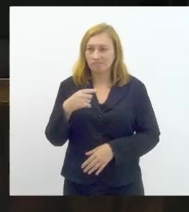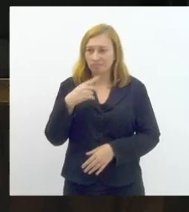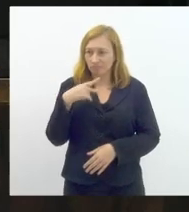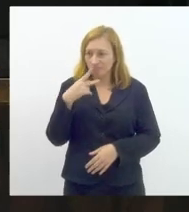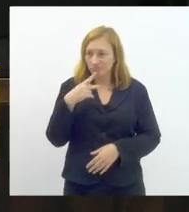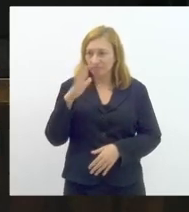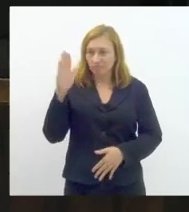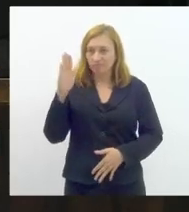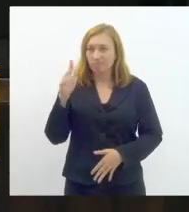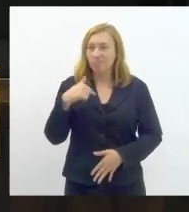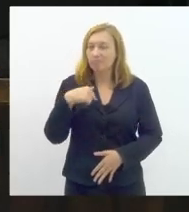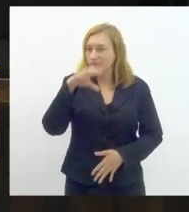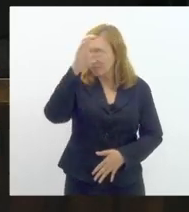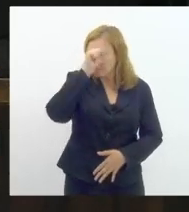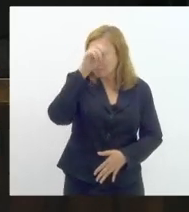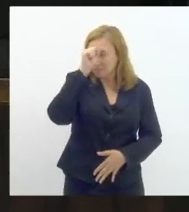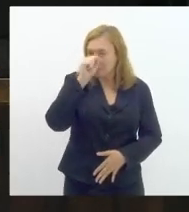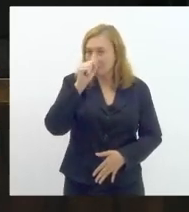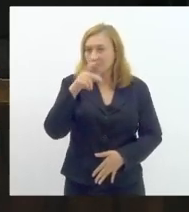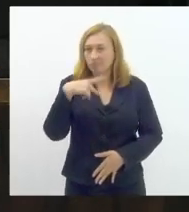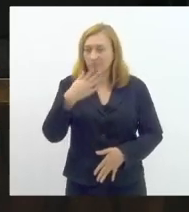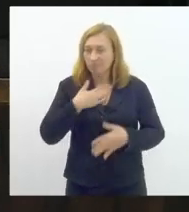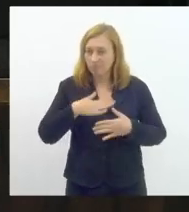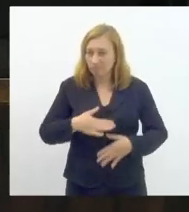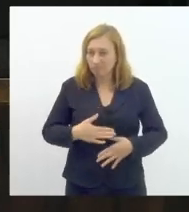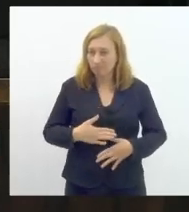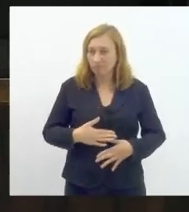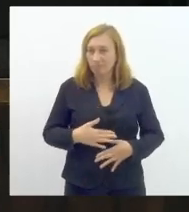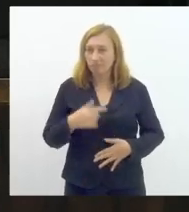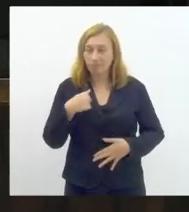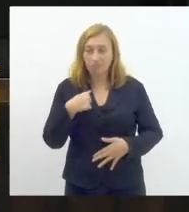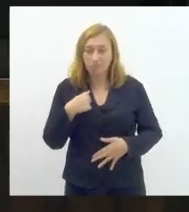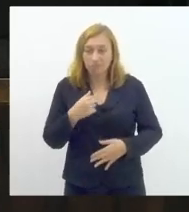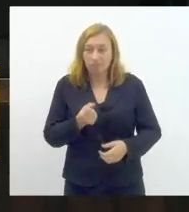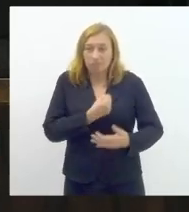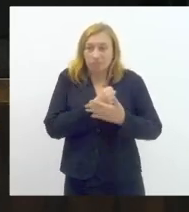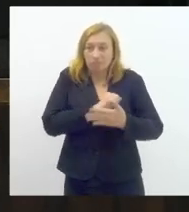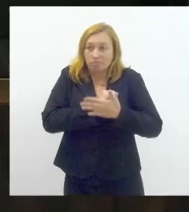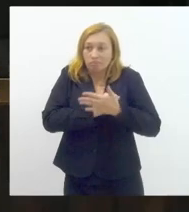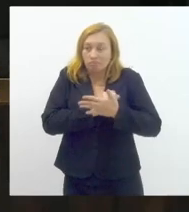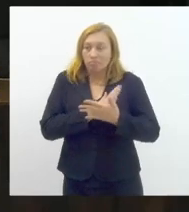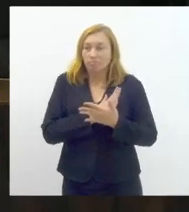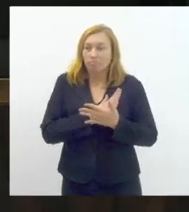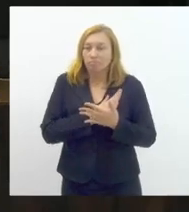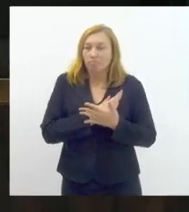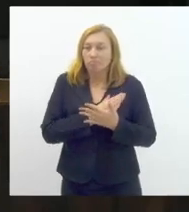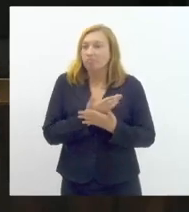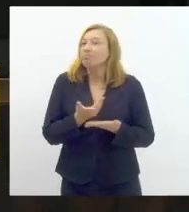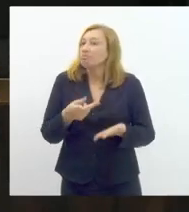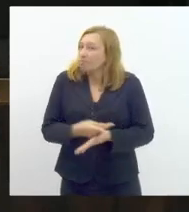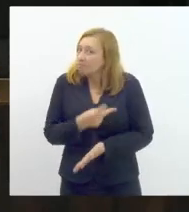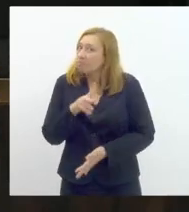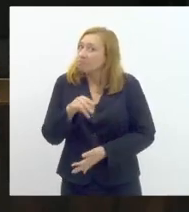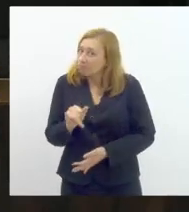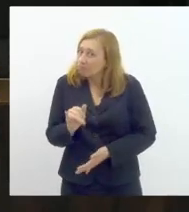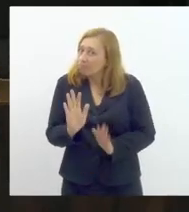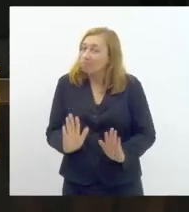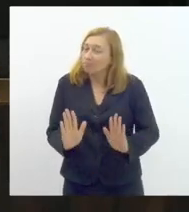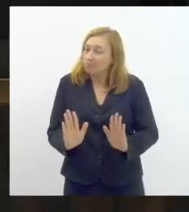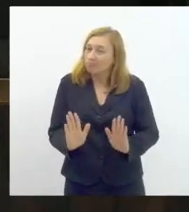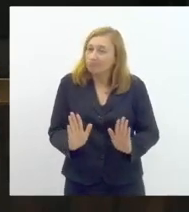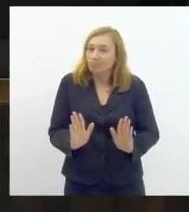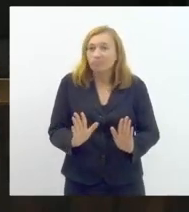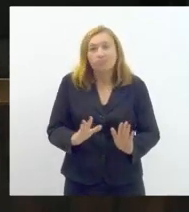eu aprendo a falar e ter calma e tranquilidade no microfone, ou eu vou ter uma taquicardia. Alguma coisa vai acontecer. E, bom,